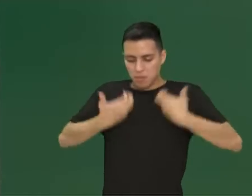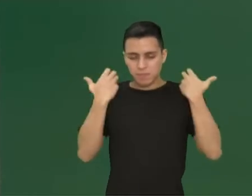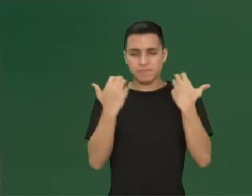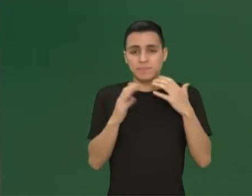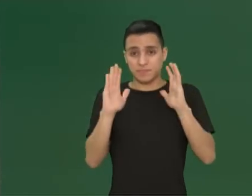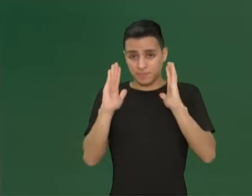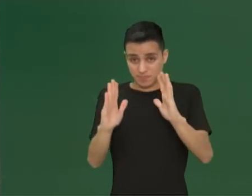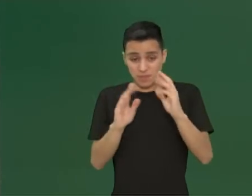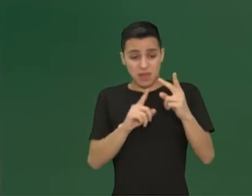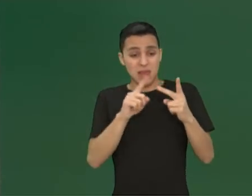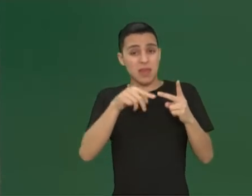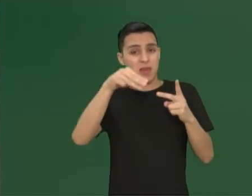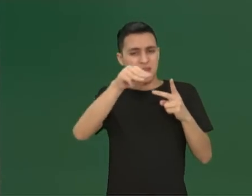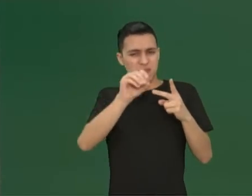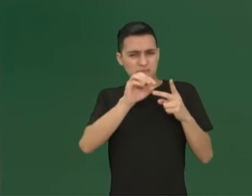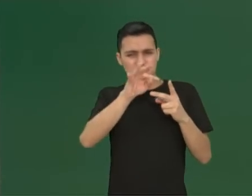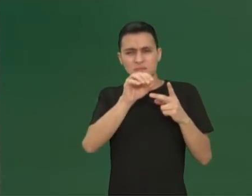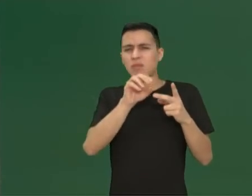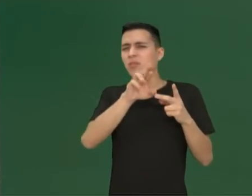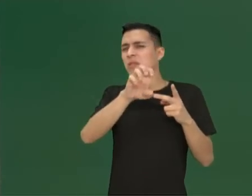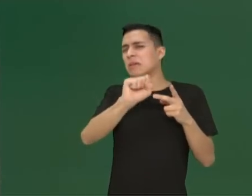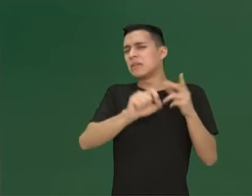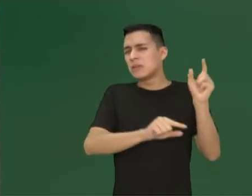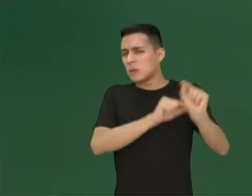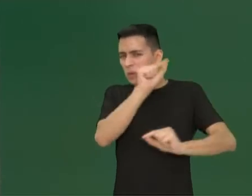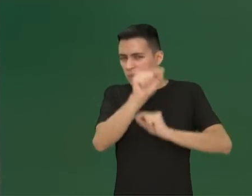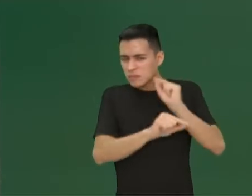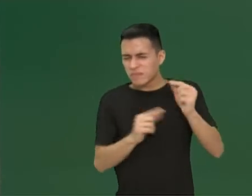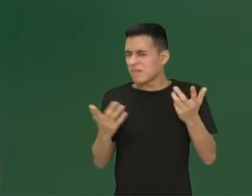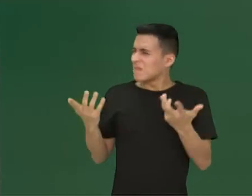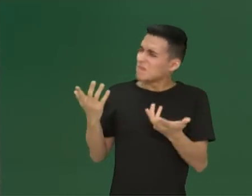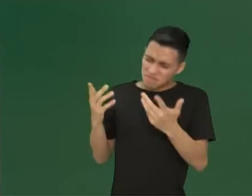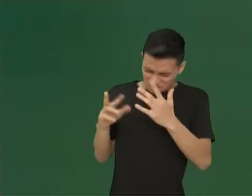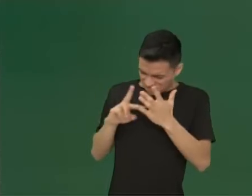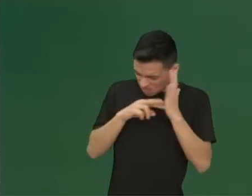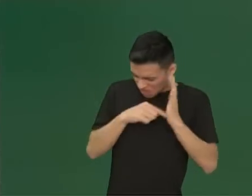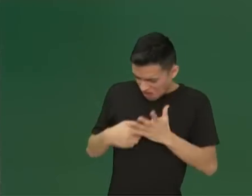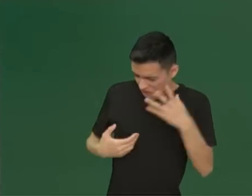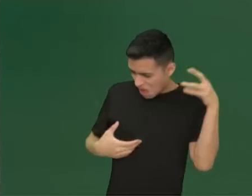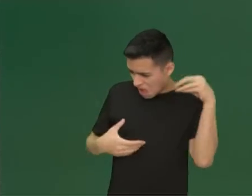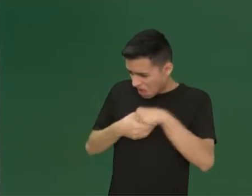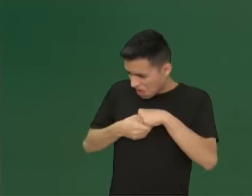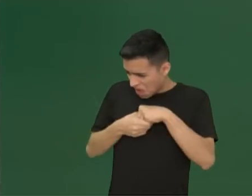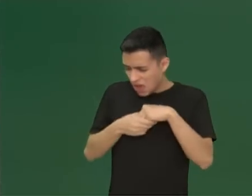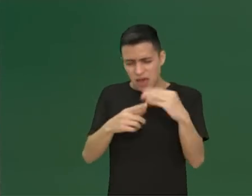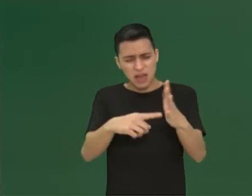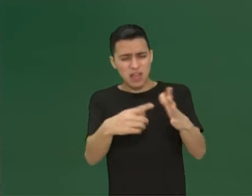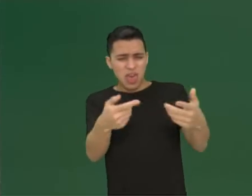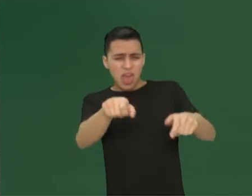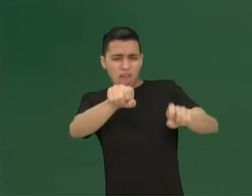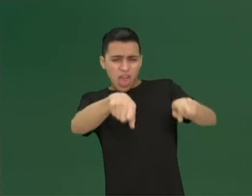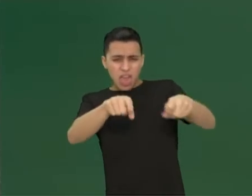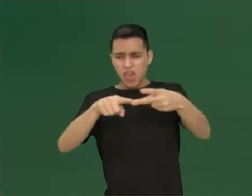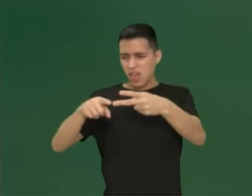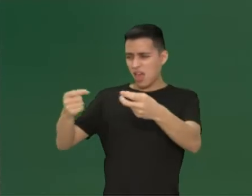já está dizendo, motor. Aí, meu sabendo, tem motor no meu corpo? Motor tem no carro, na